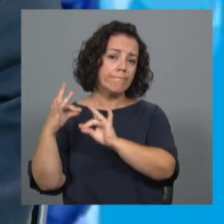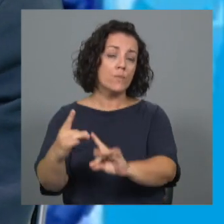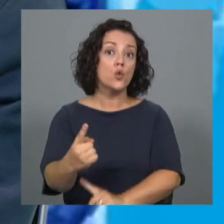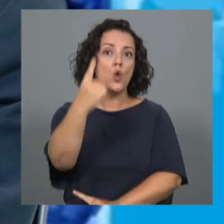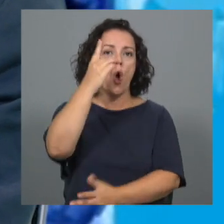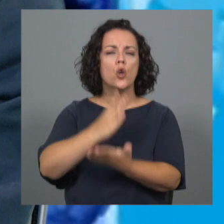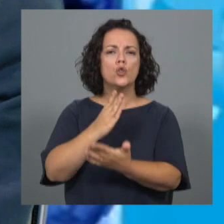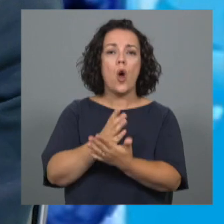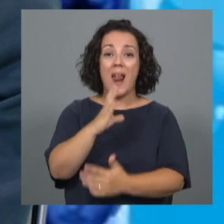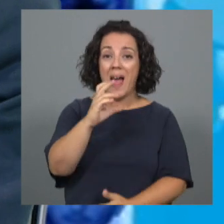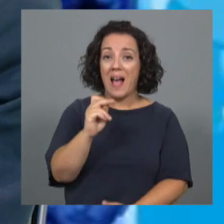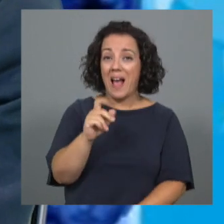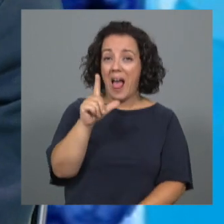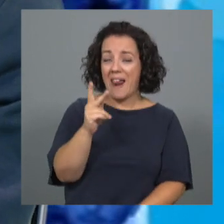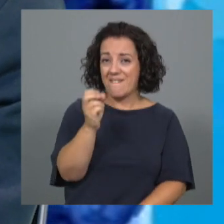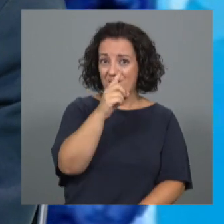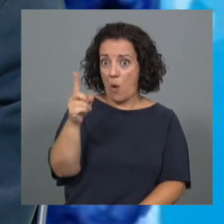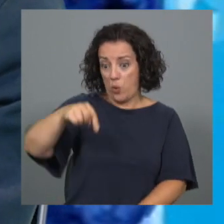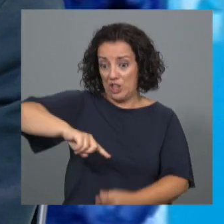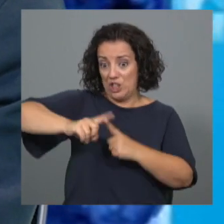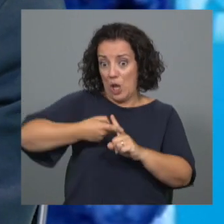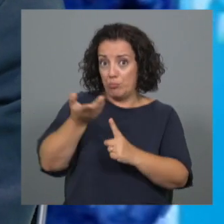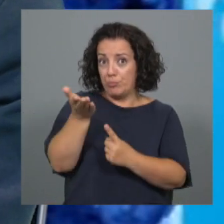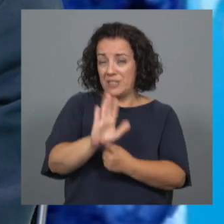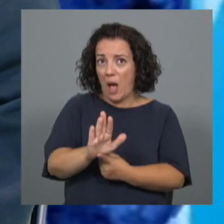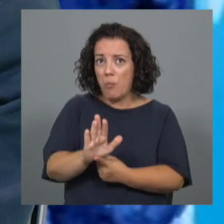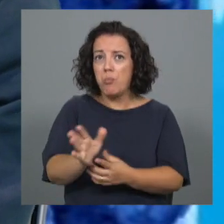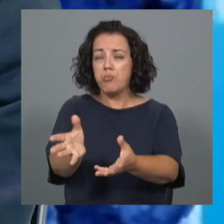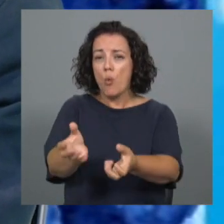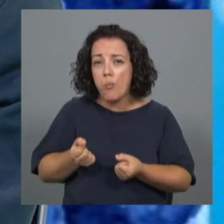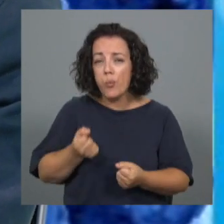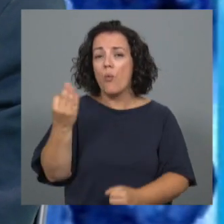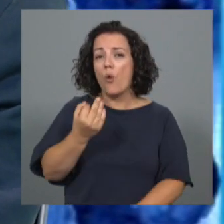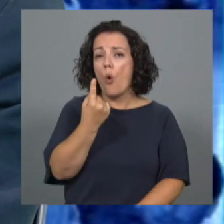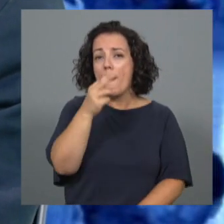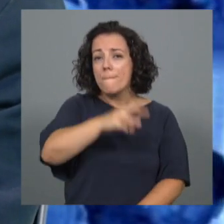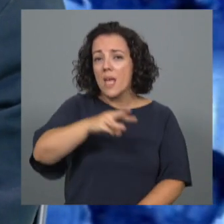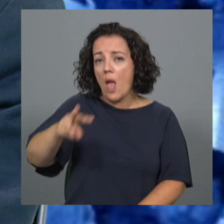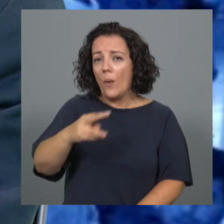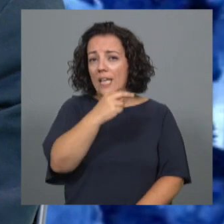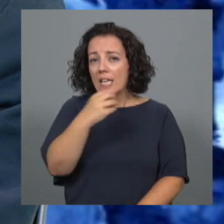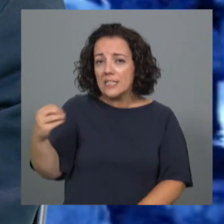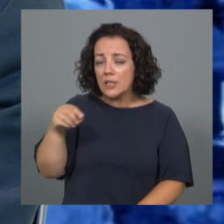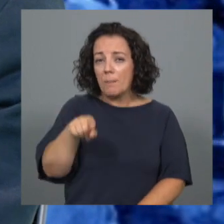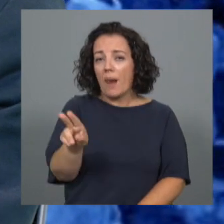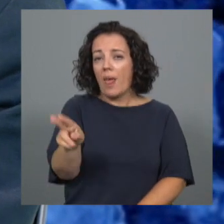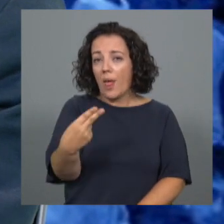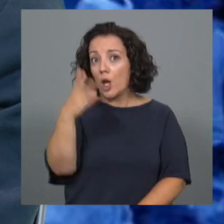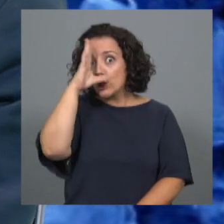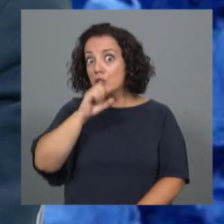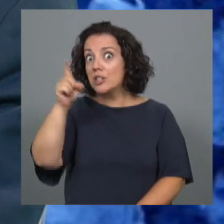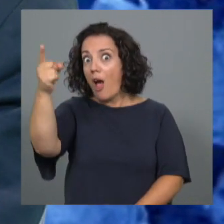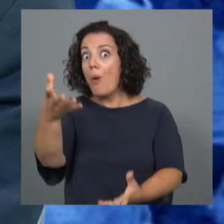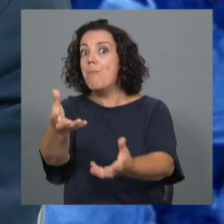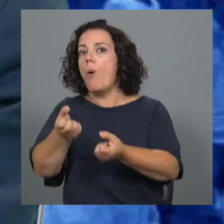Calvão gera uma poupança, por exemplo, este ano, de cerca de 1.300.000 euros ao Estado. Aqui. Mas